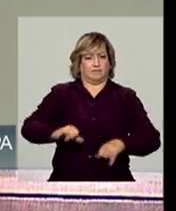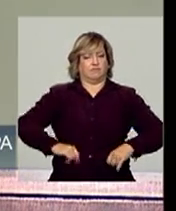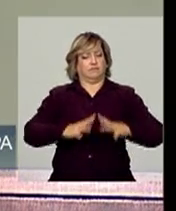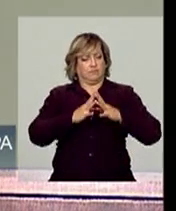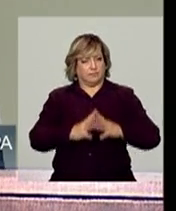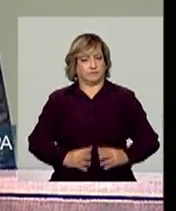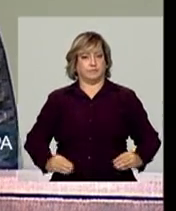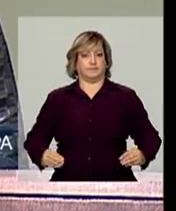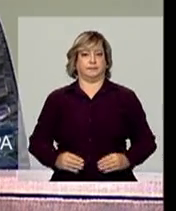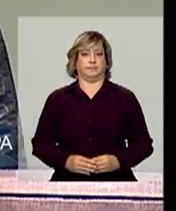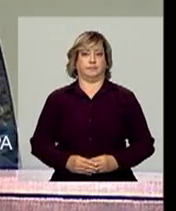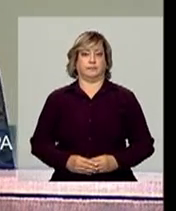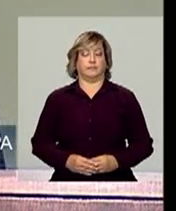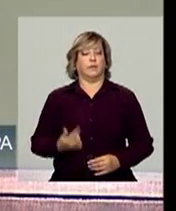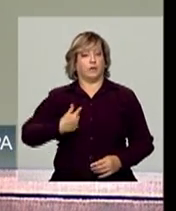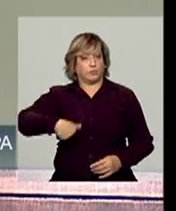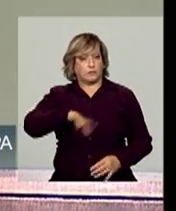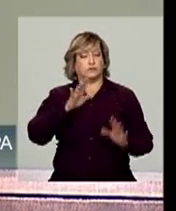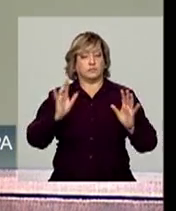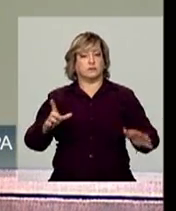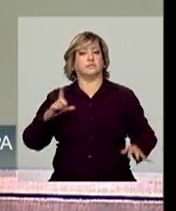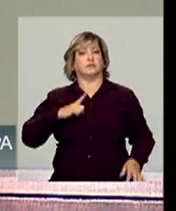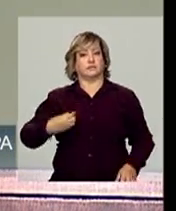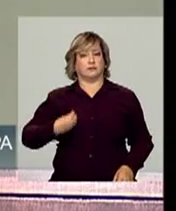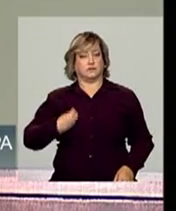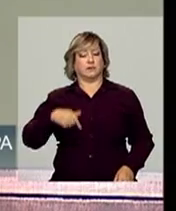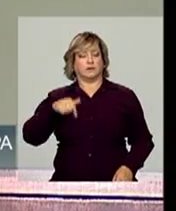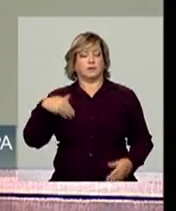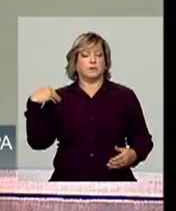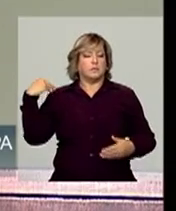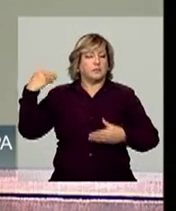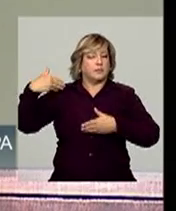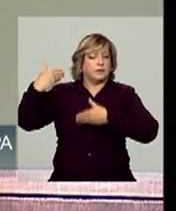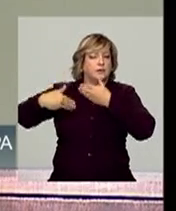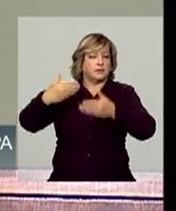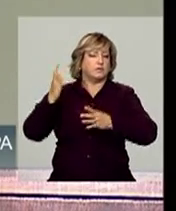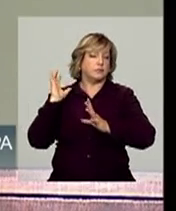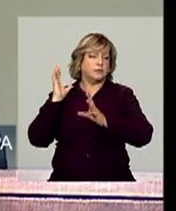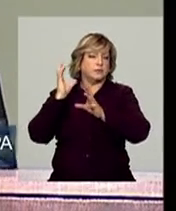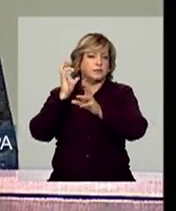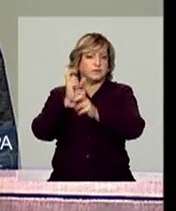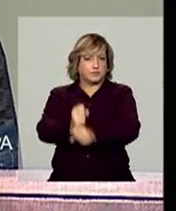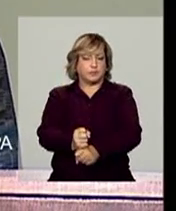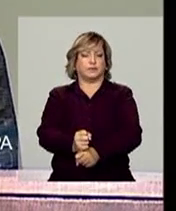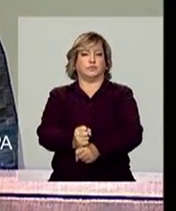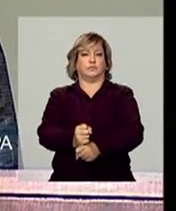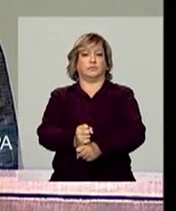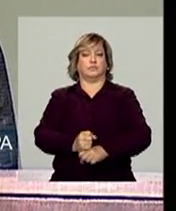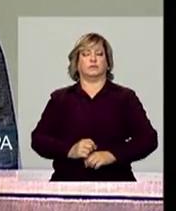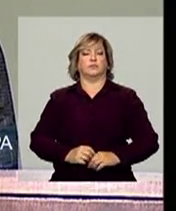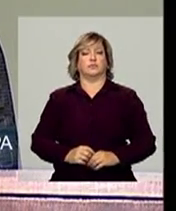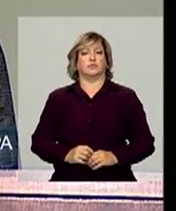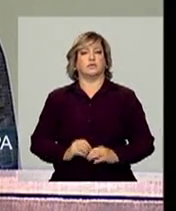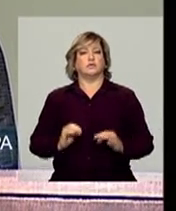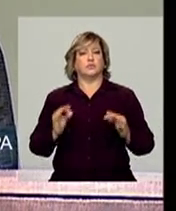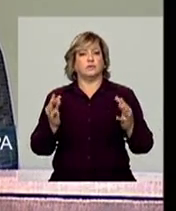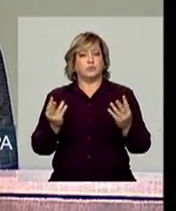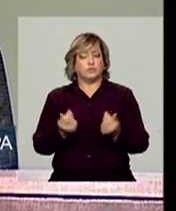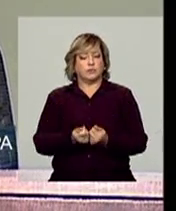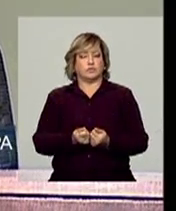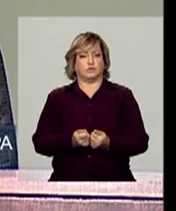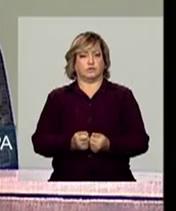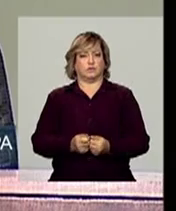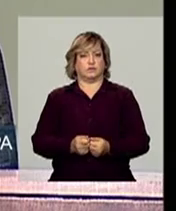E nós vivemos esse processo ao longo de toda a conformação